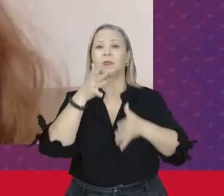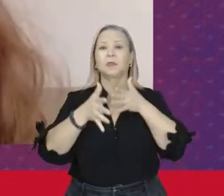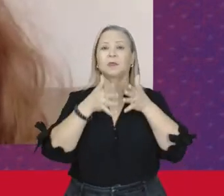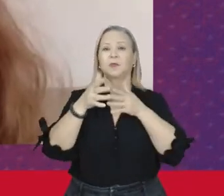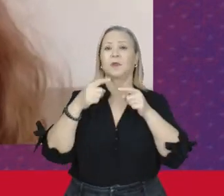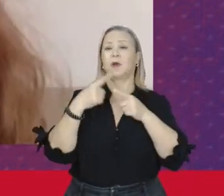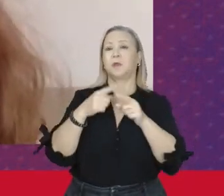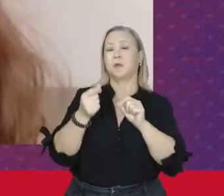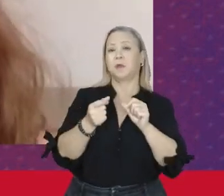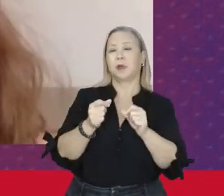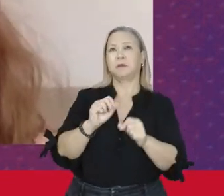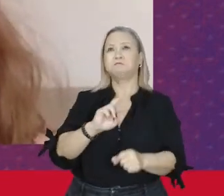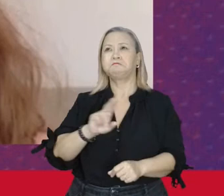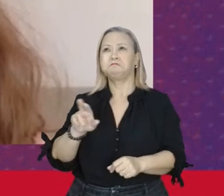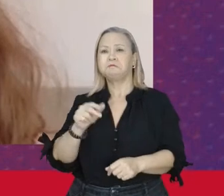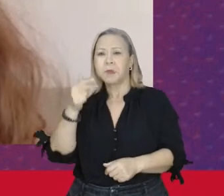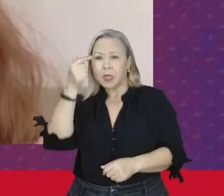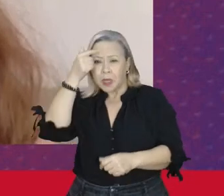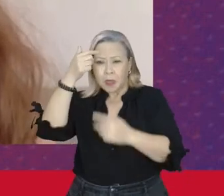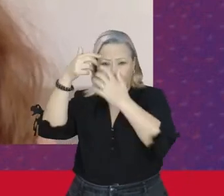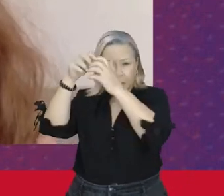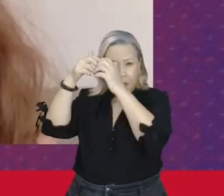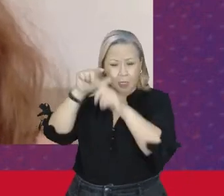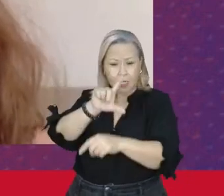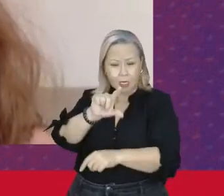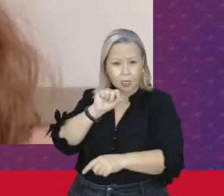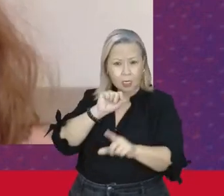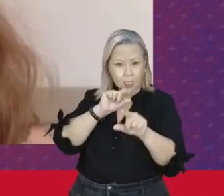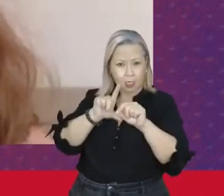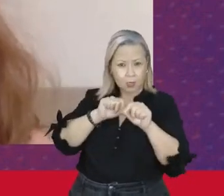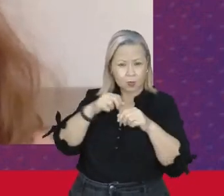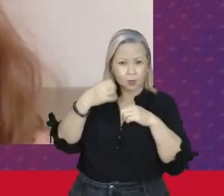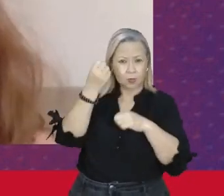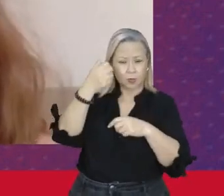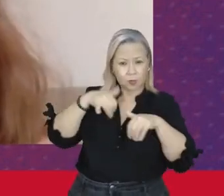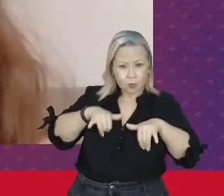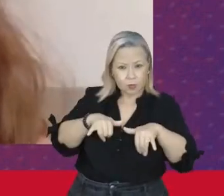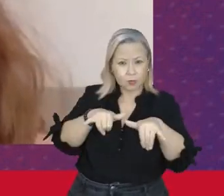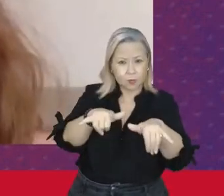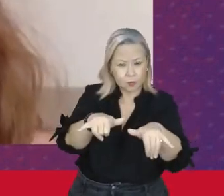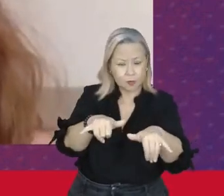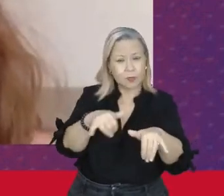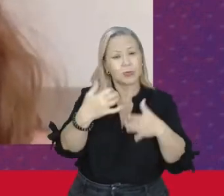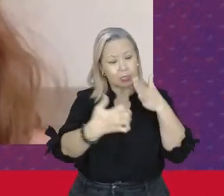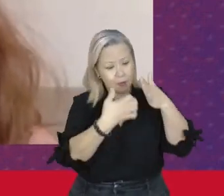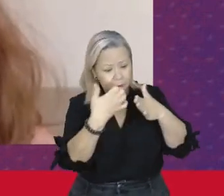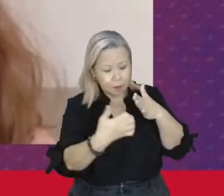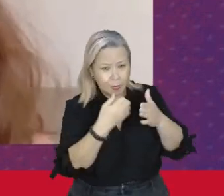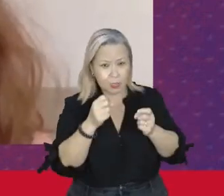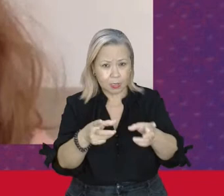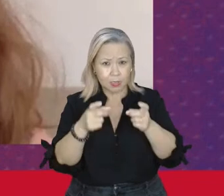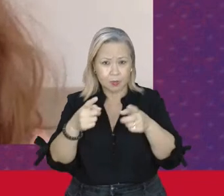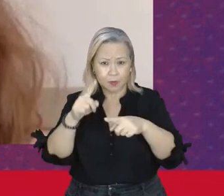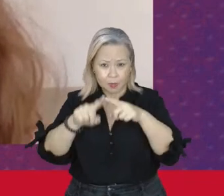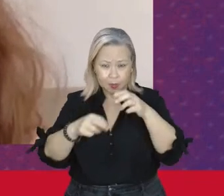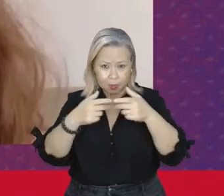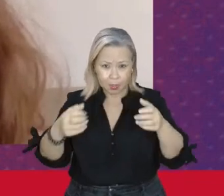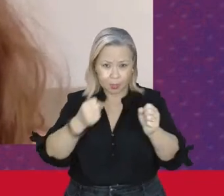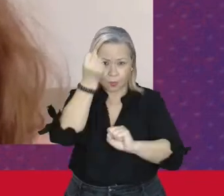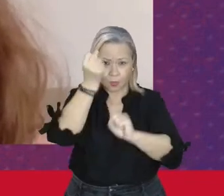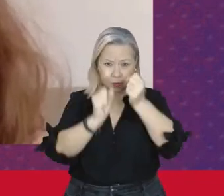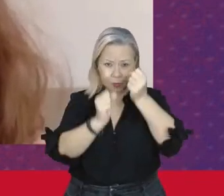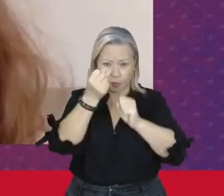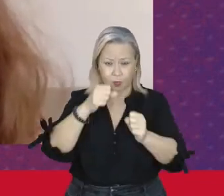porque a gente não pensa, né, que as escolhas dessas grandes empresas em nos vender esses produtos processados têm um impacto